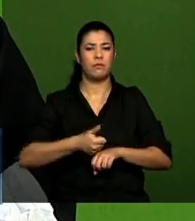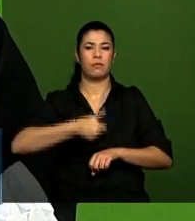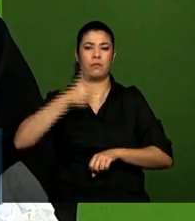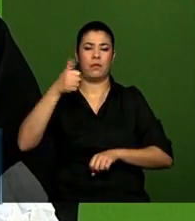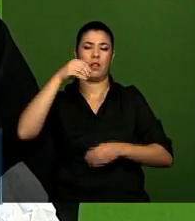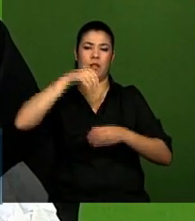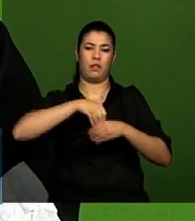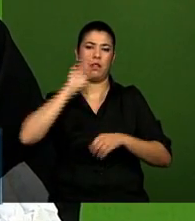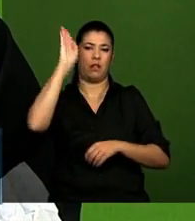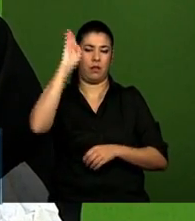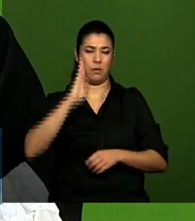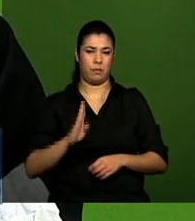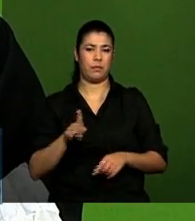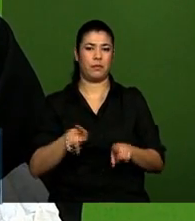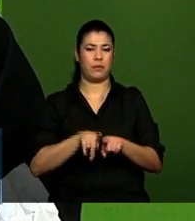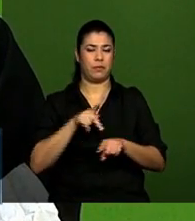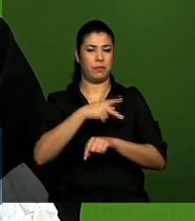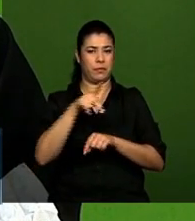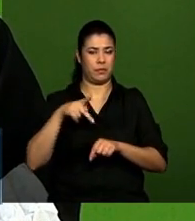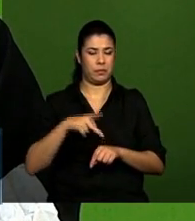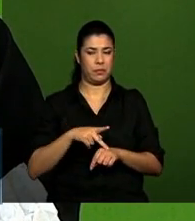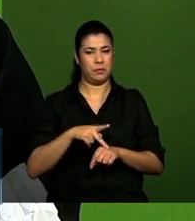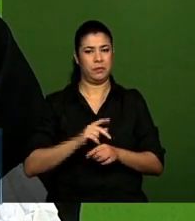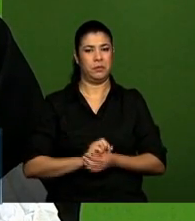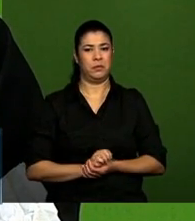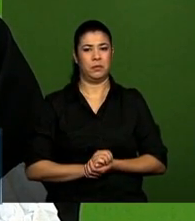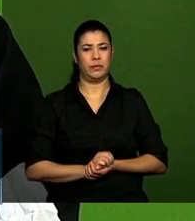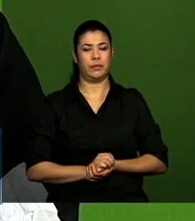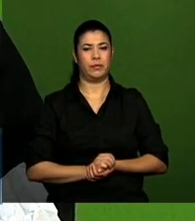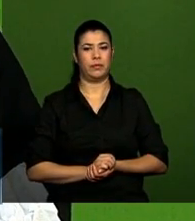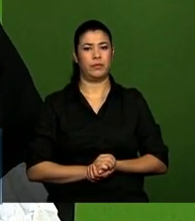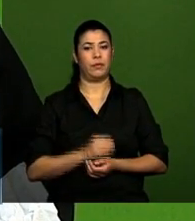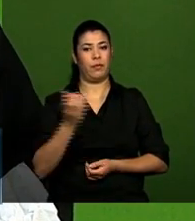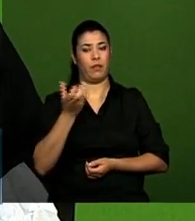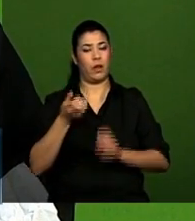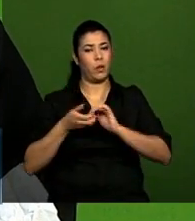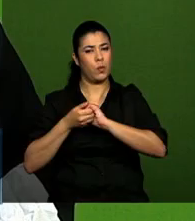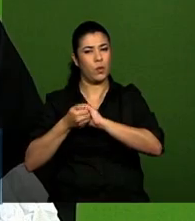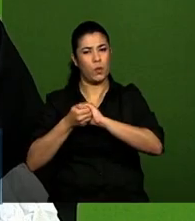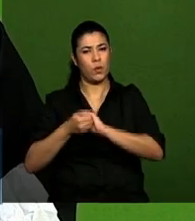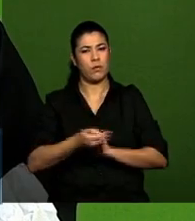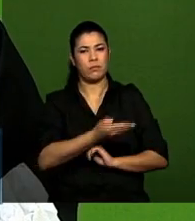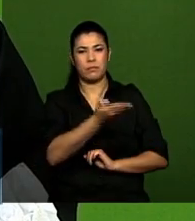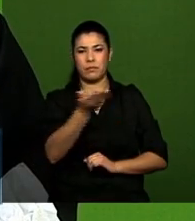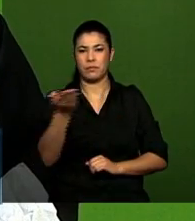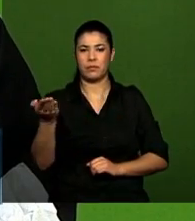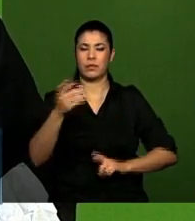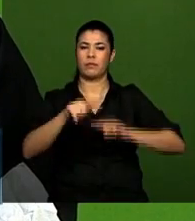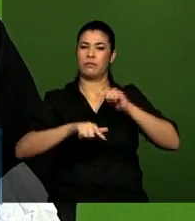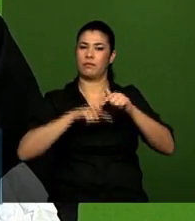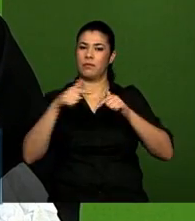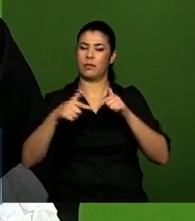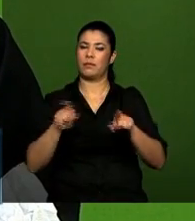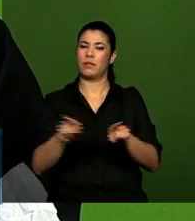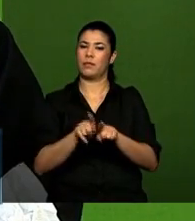da Democracia brasileira então eu quero cumprimentar todos vocês pelo trabalho